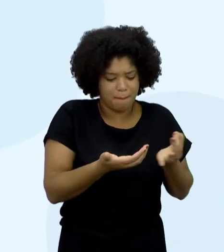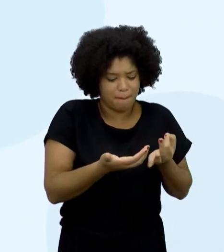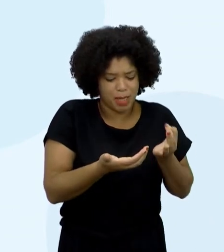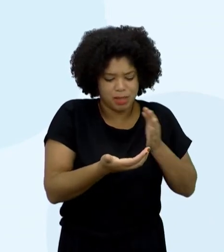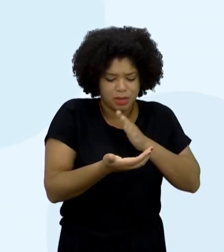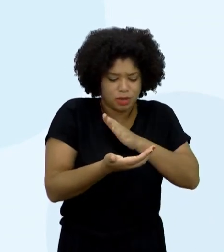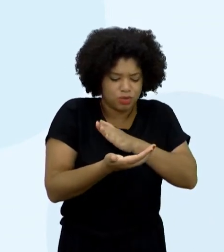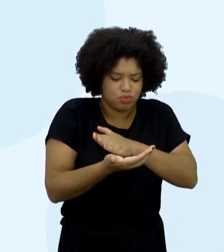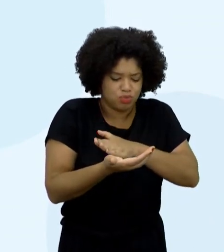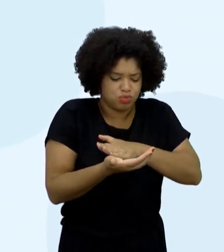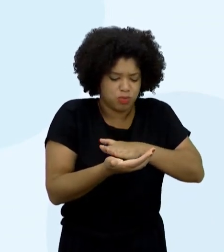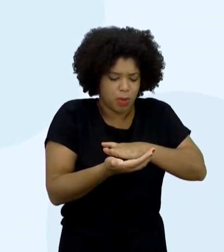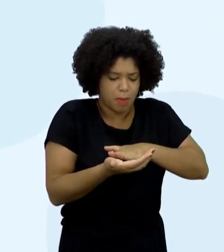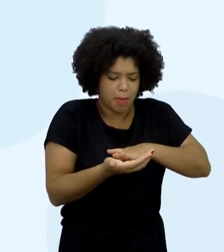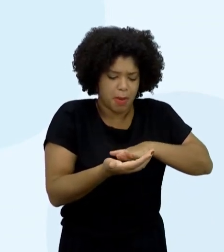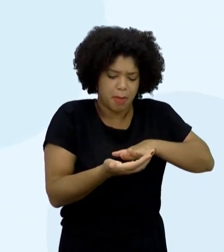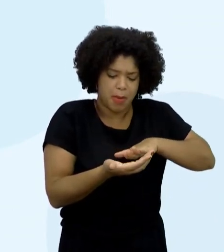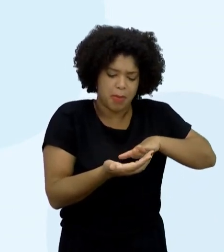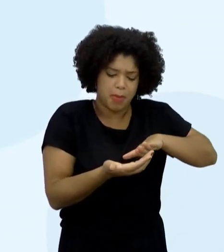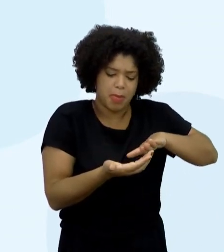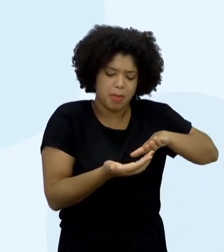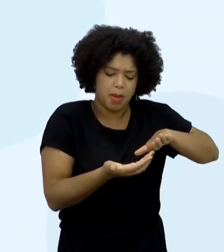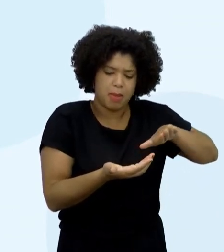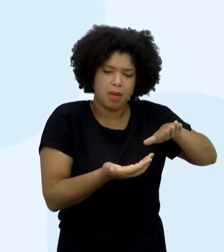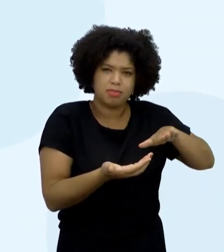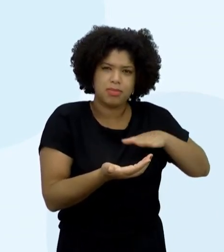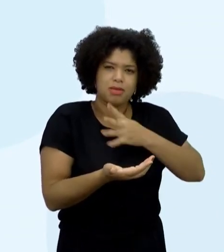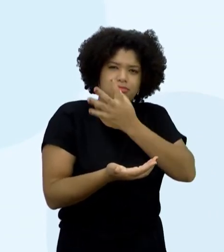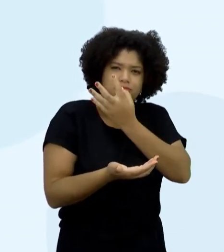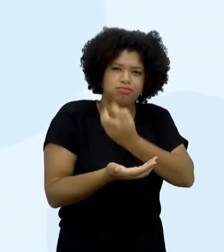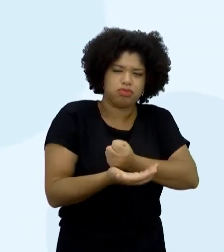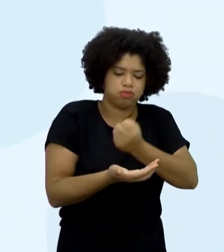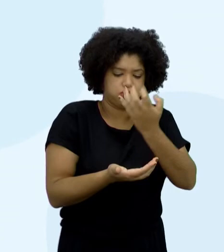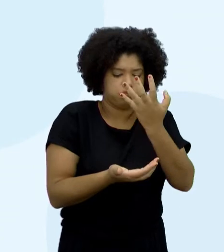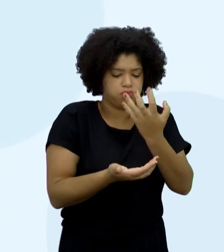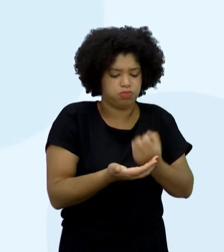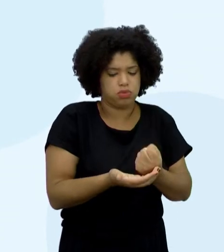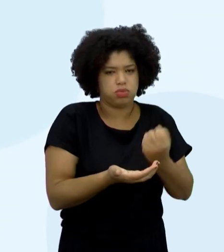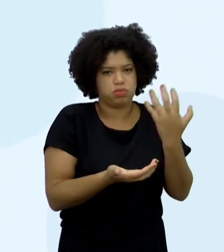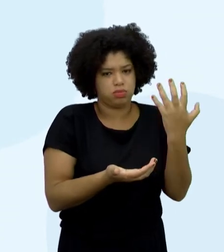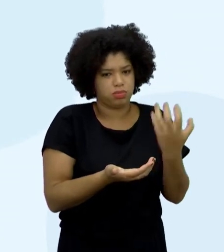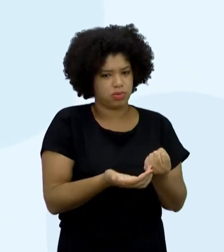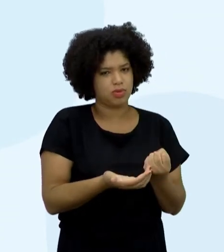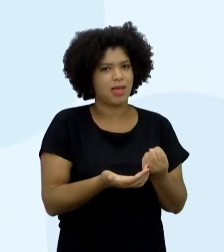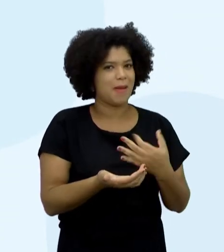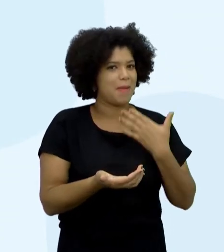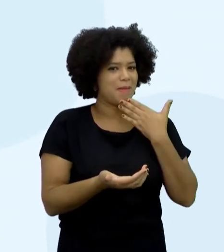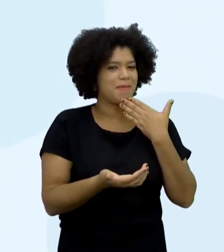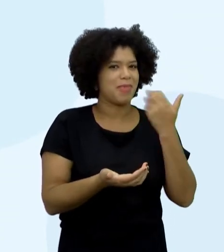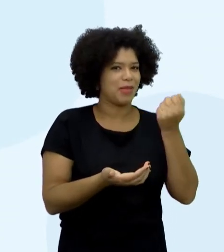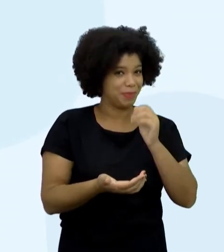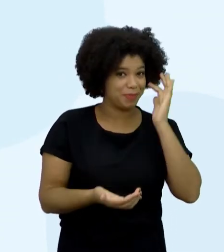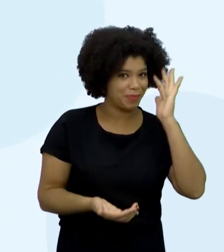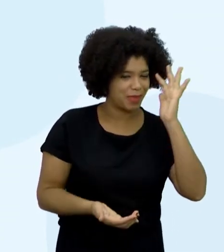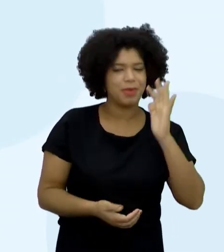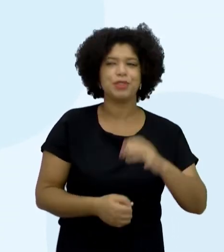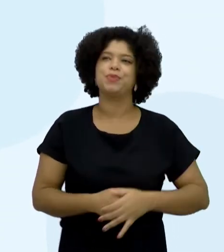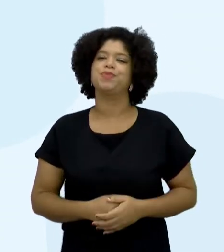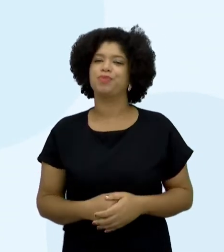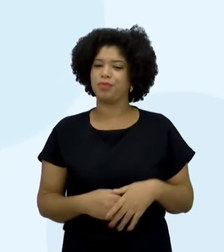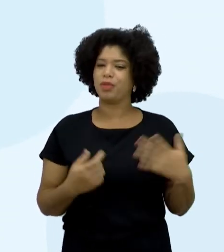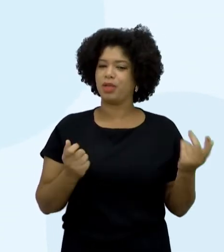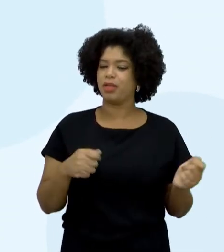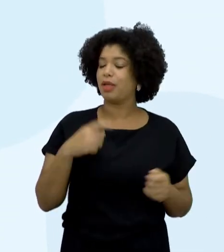mais espelhada a superfície, melhor para a gente fazer esse serviço. Pense, eu crio aqui